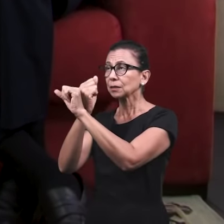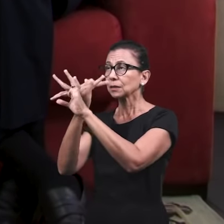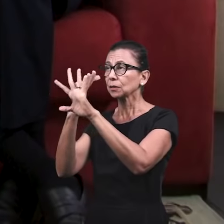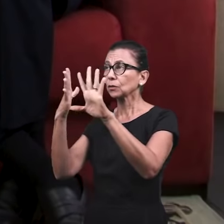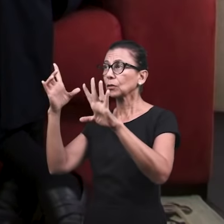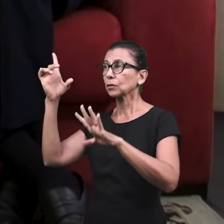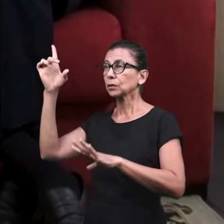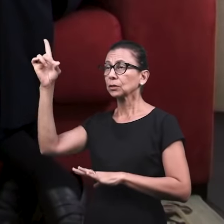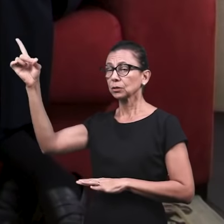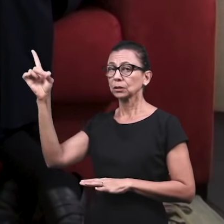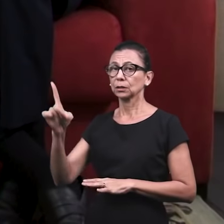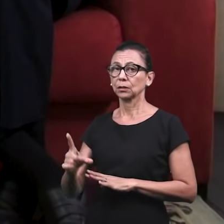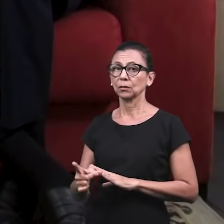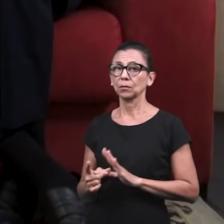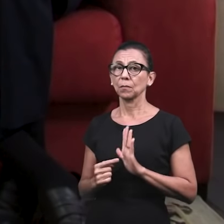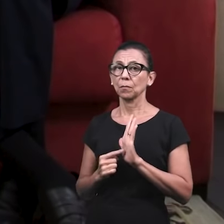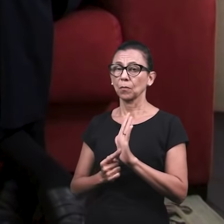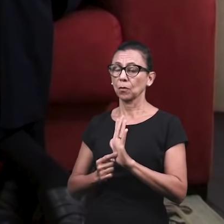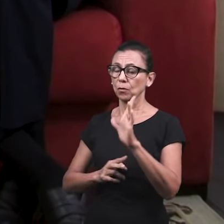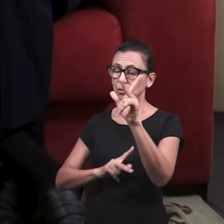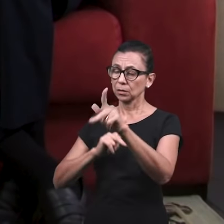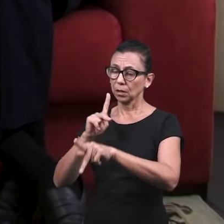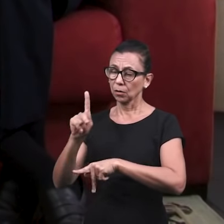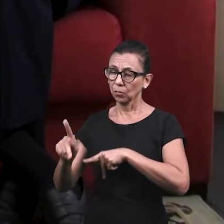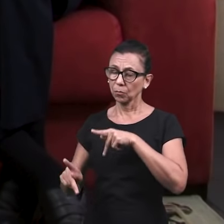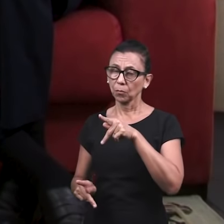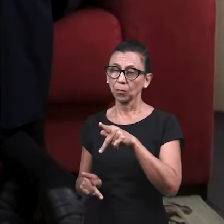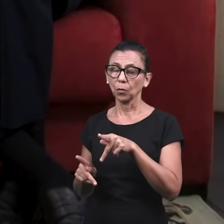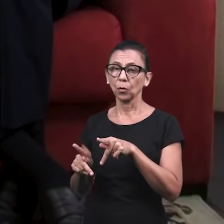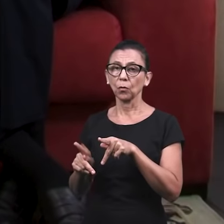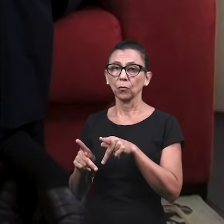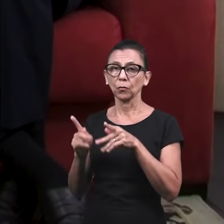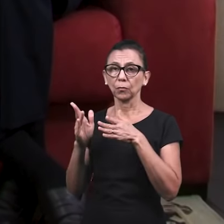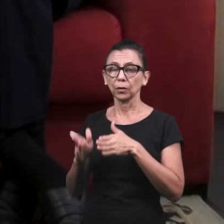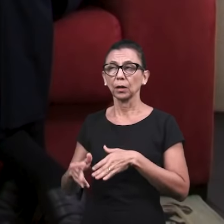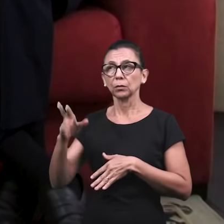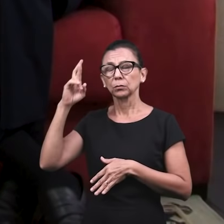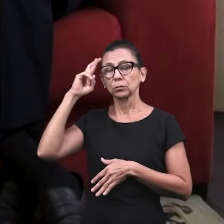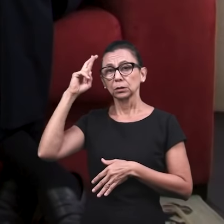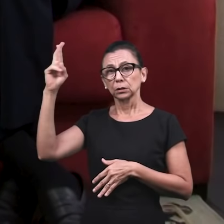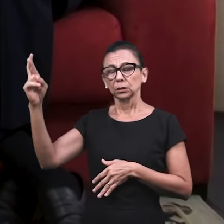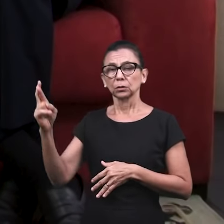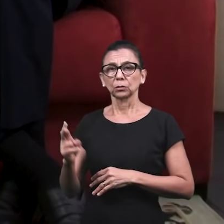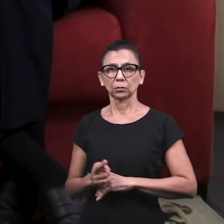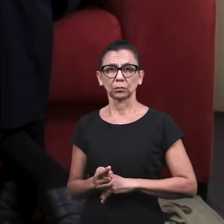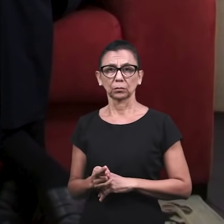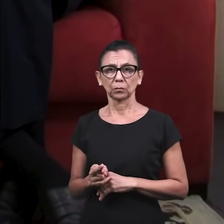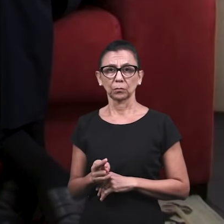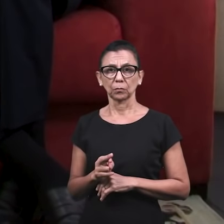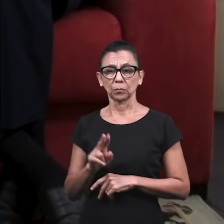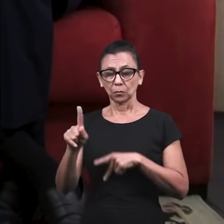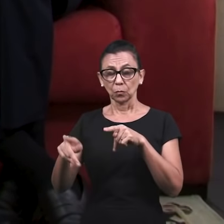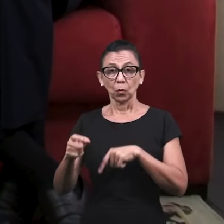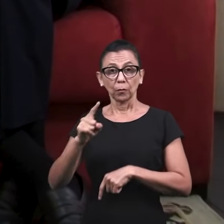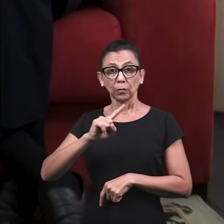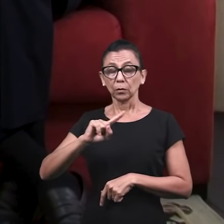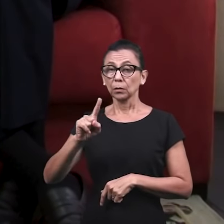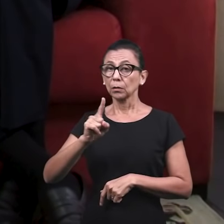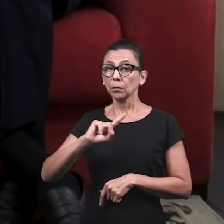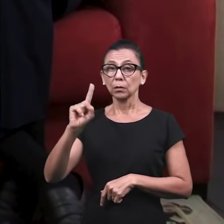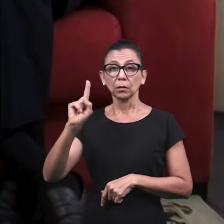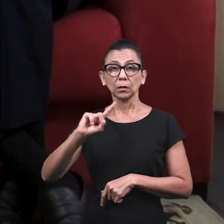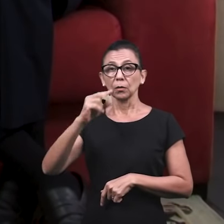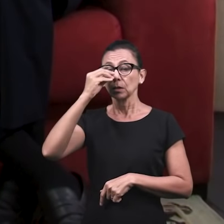Deus, porque nós somos um povo que não rejeitamos a operação do Espírito Santo. Muito pelo contrário,